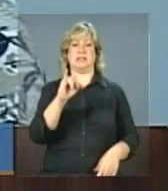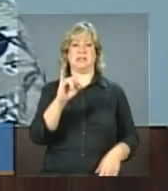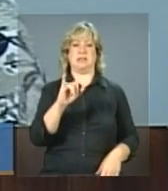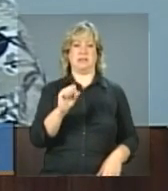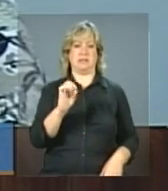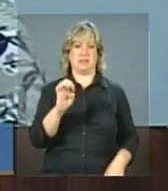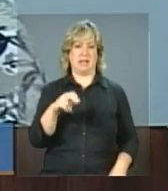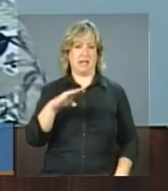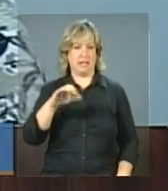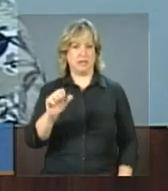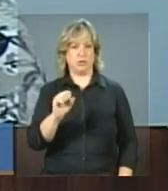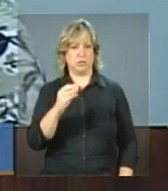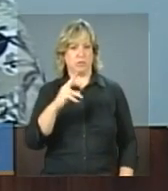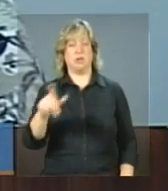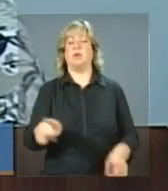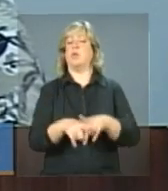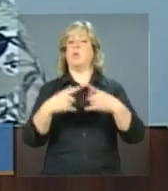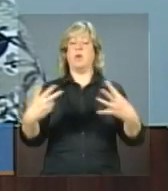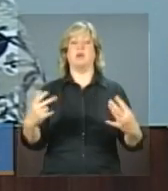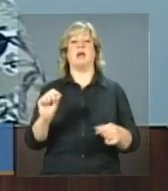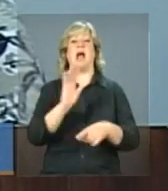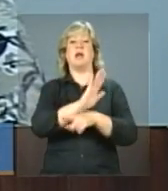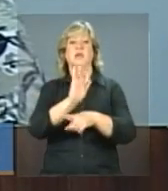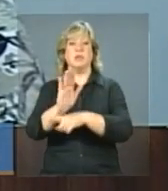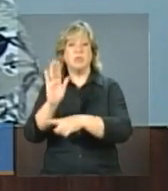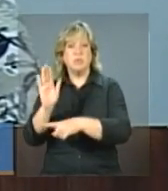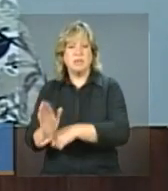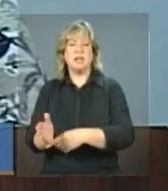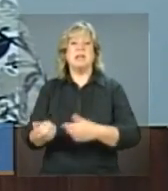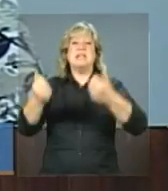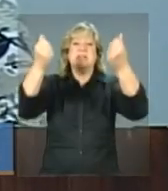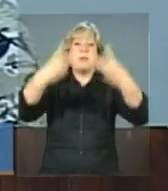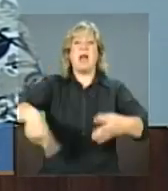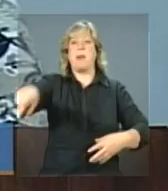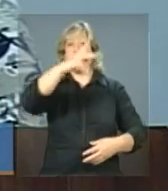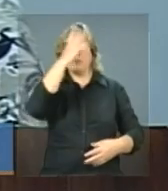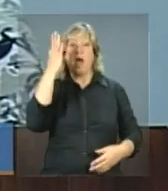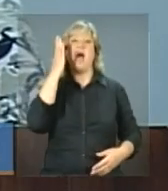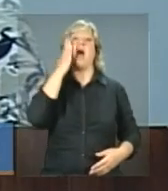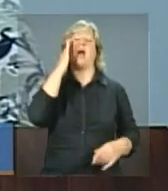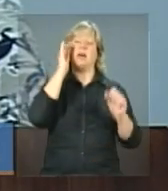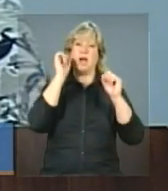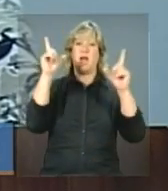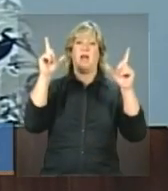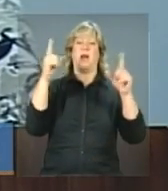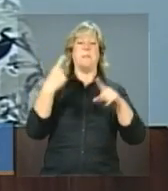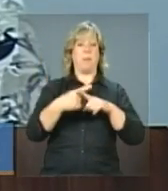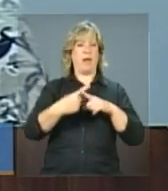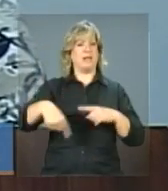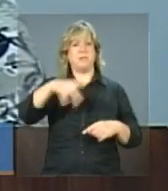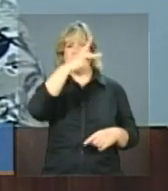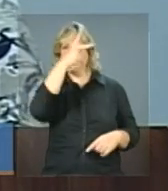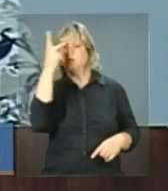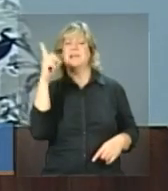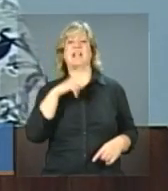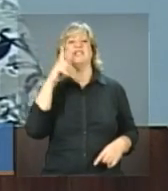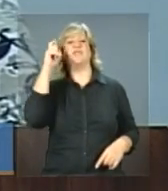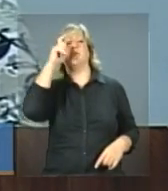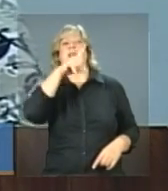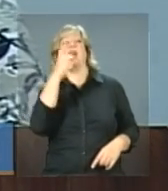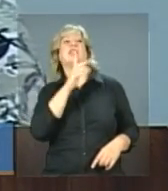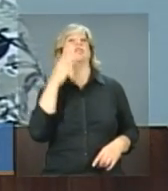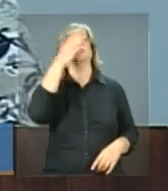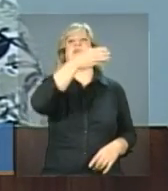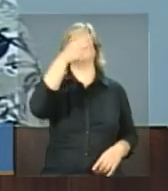qualificar e melhorar a forma de abordagem desses serviços para essa população, que é uma população com grande dificuldade de acesso aos